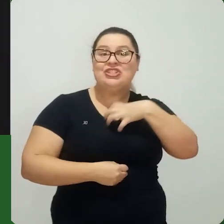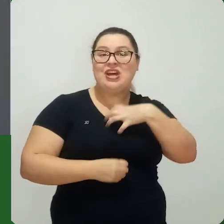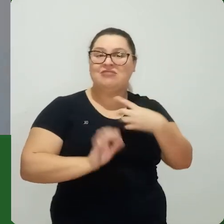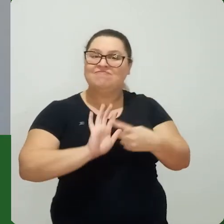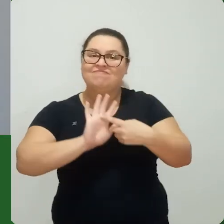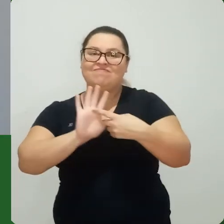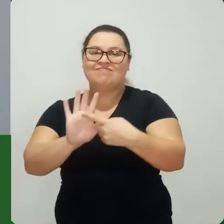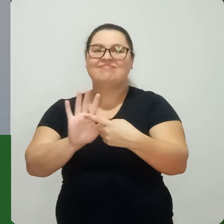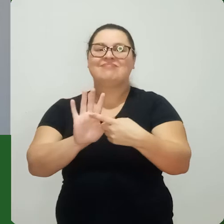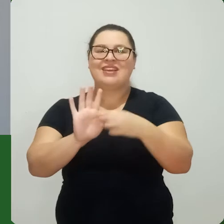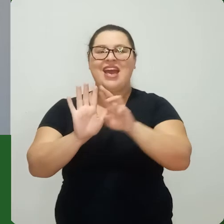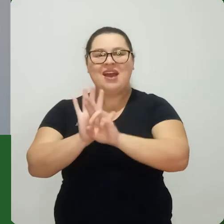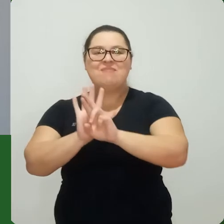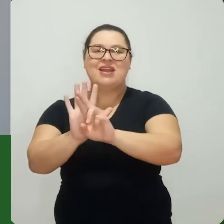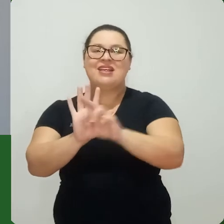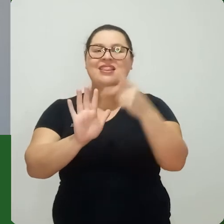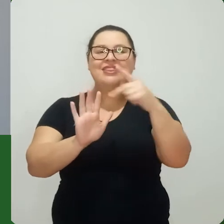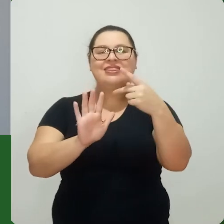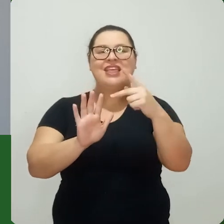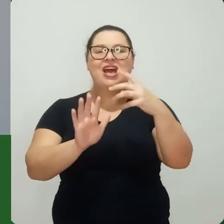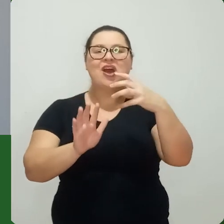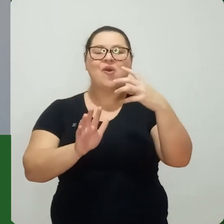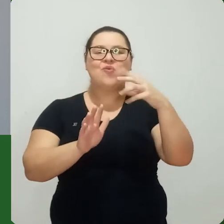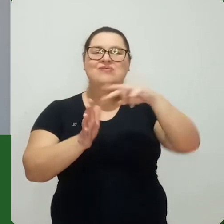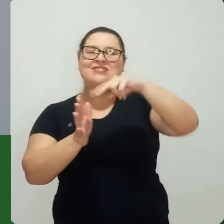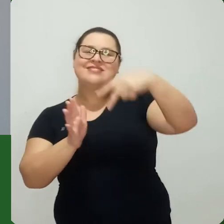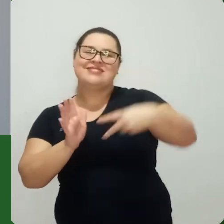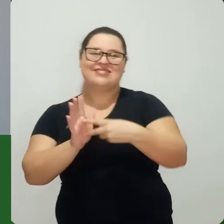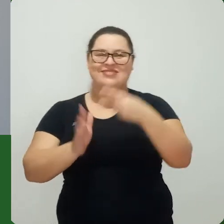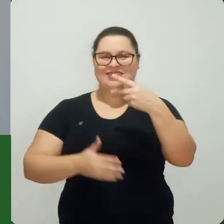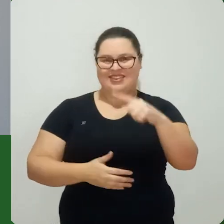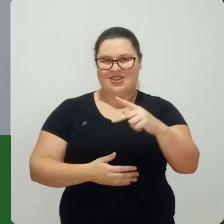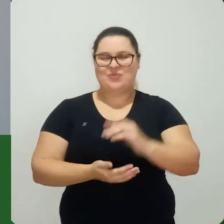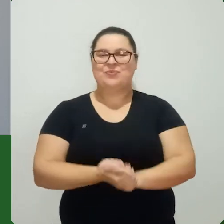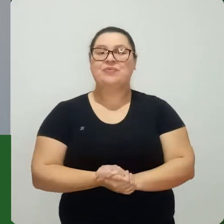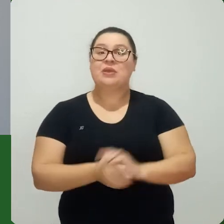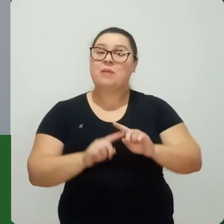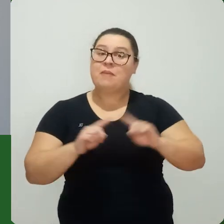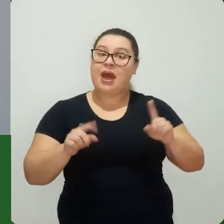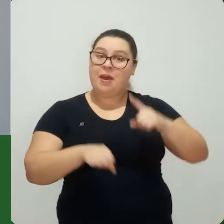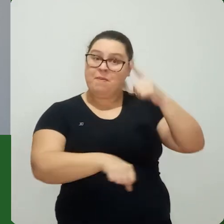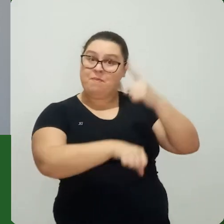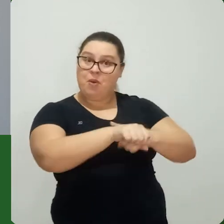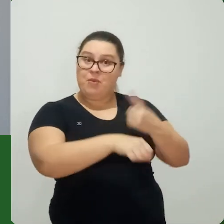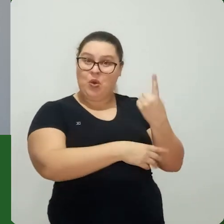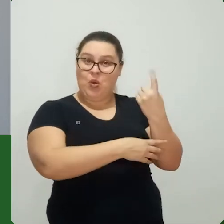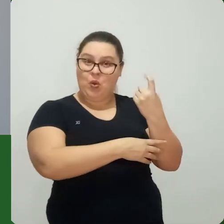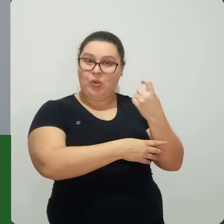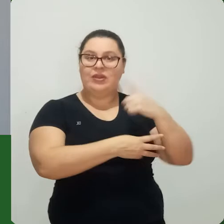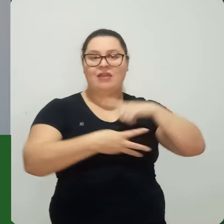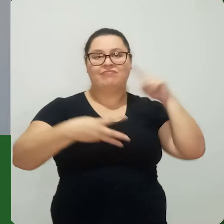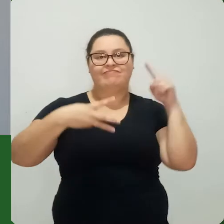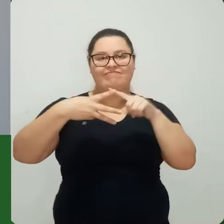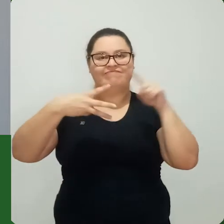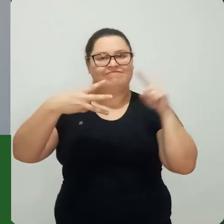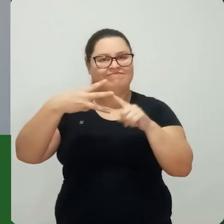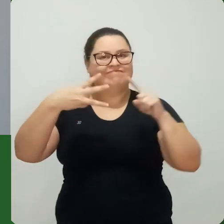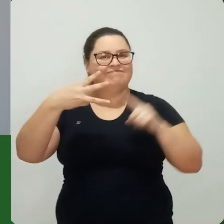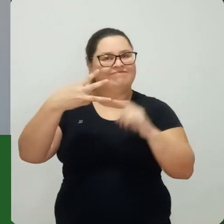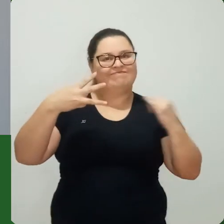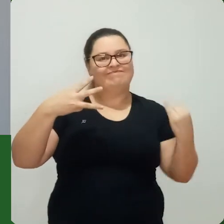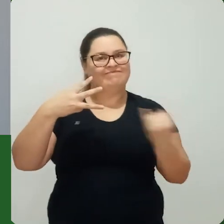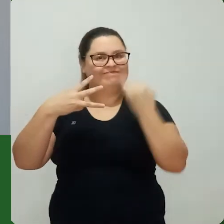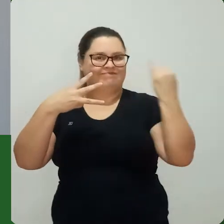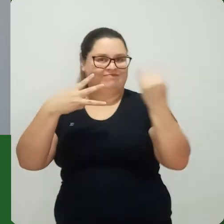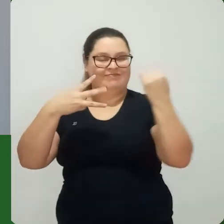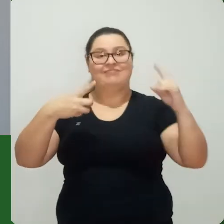Essa verdade, esse momento único, ele é formado por 3 elementos principais, que vão estar presentes em qualquer fotografia. Nós temos